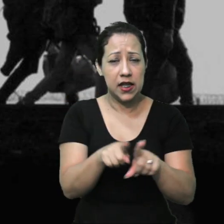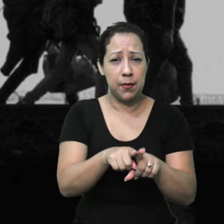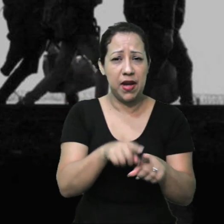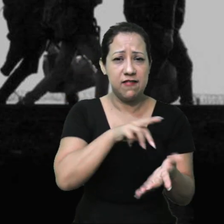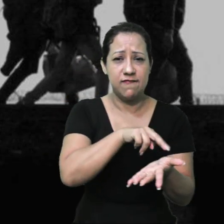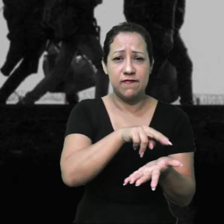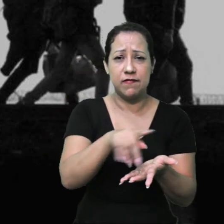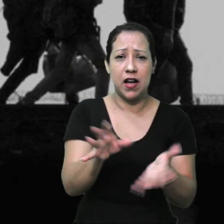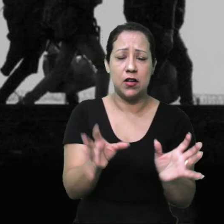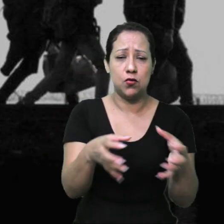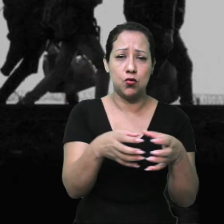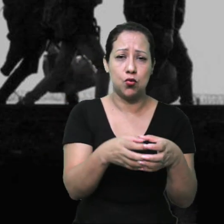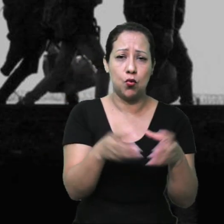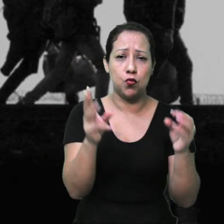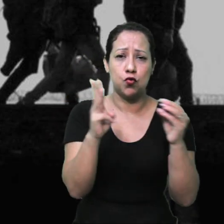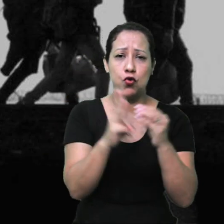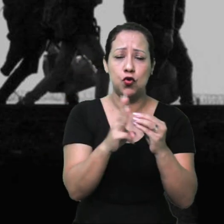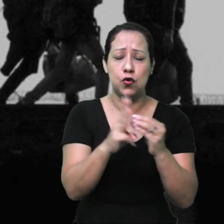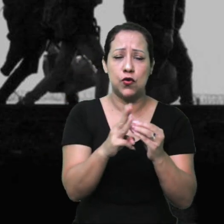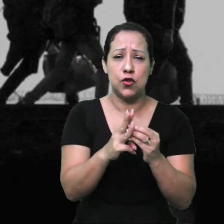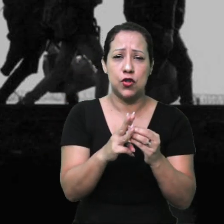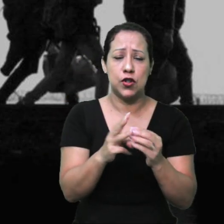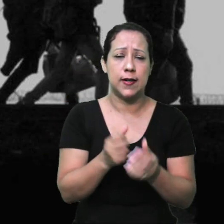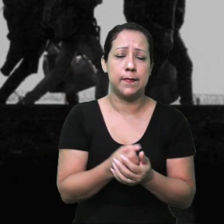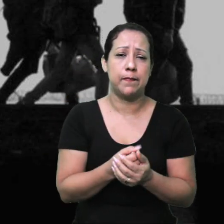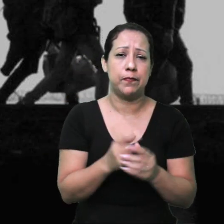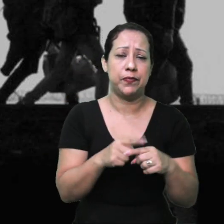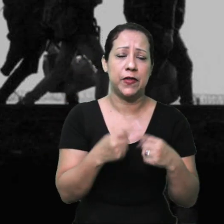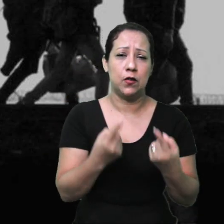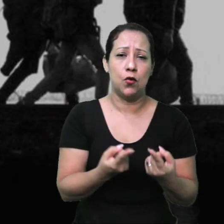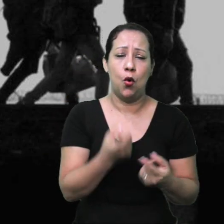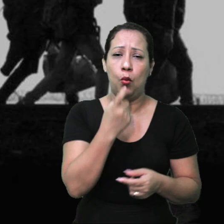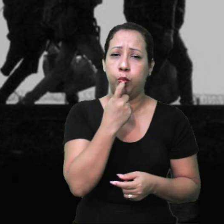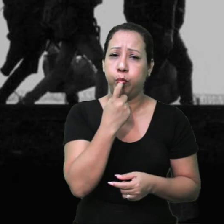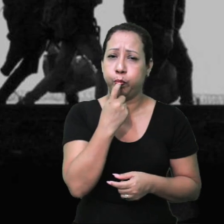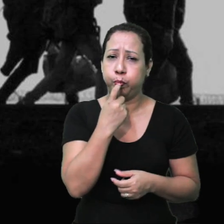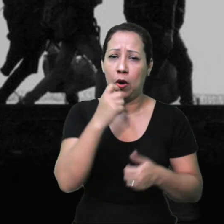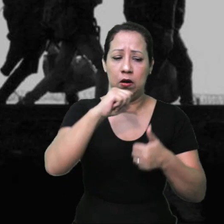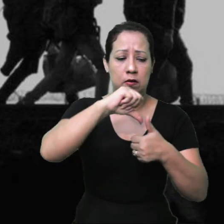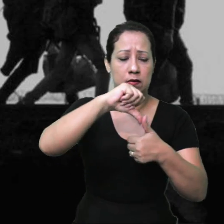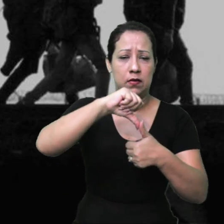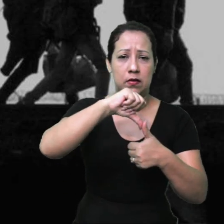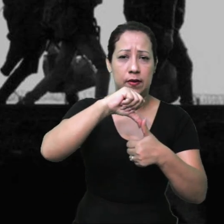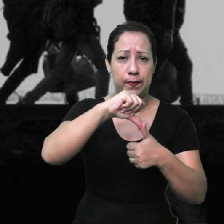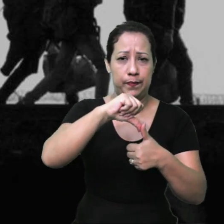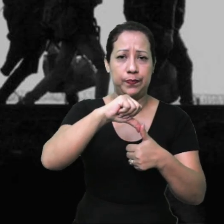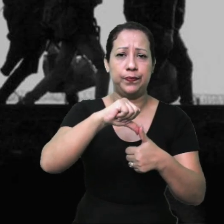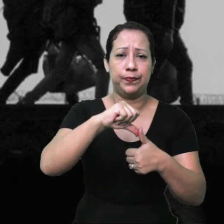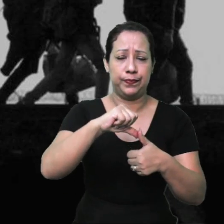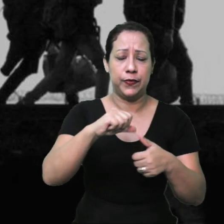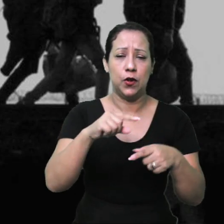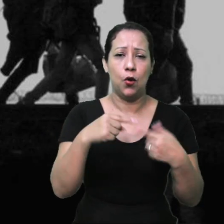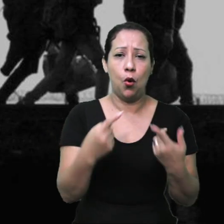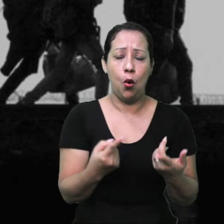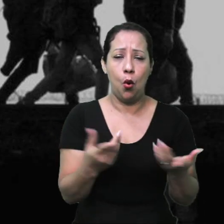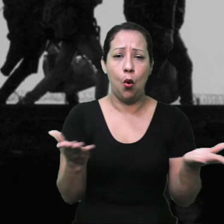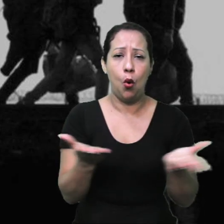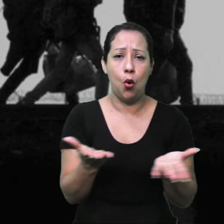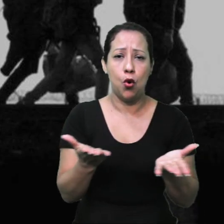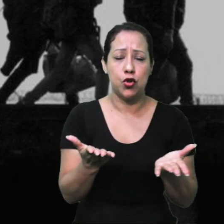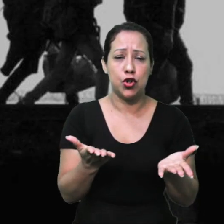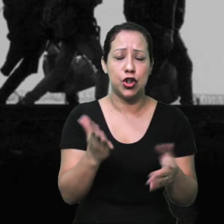está próximo do que nós chamamos de América Latina, hoje o maior